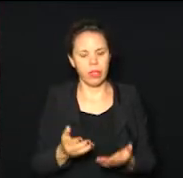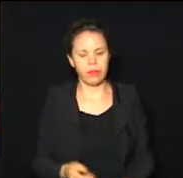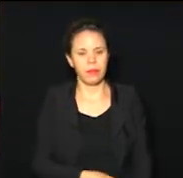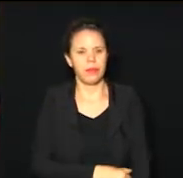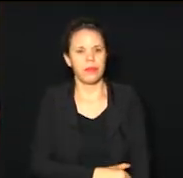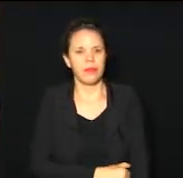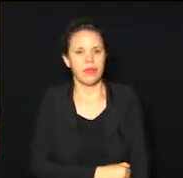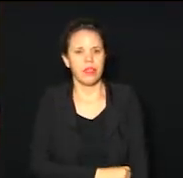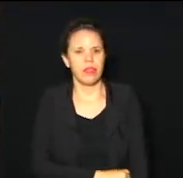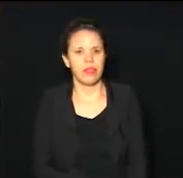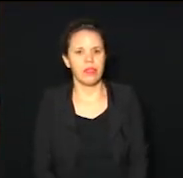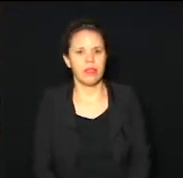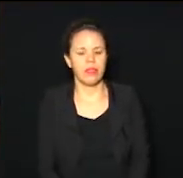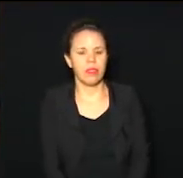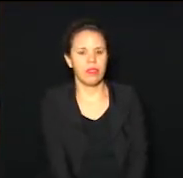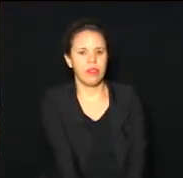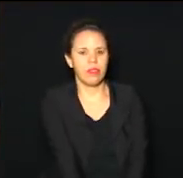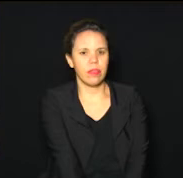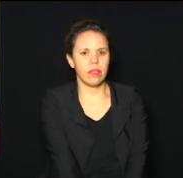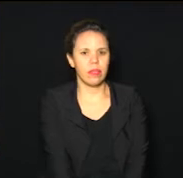finais.